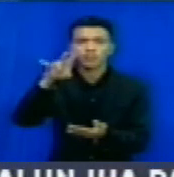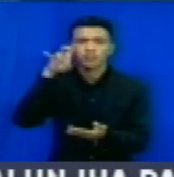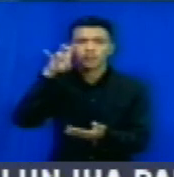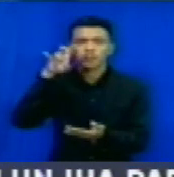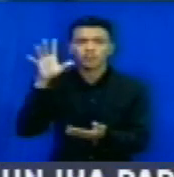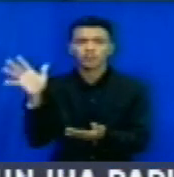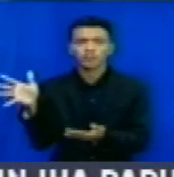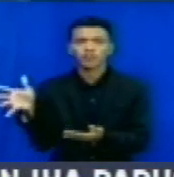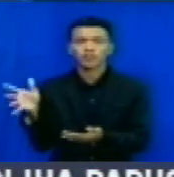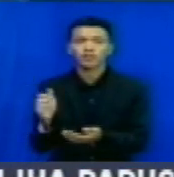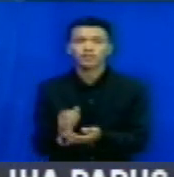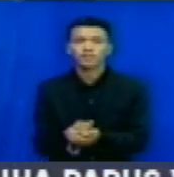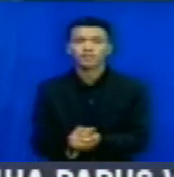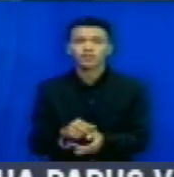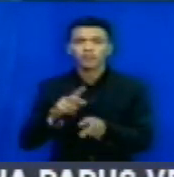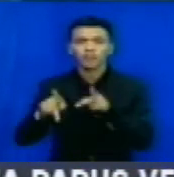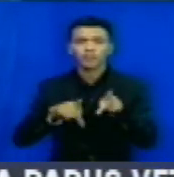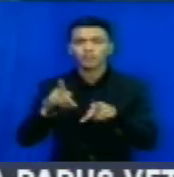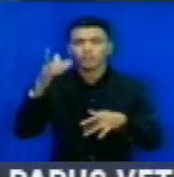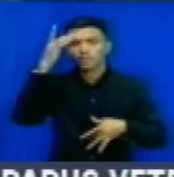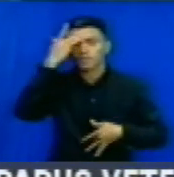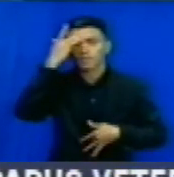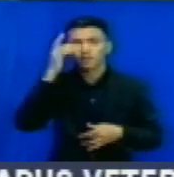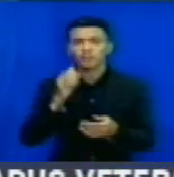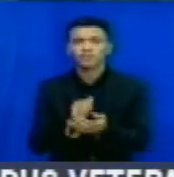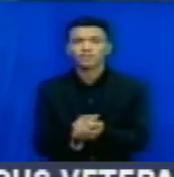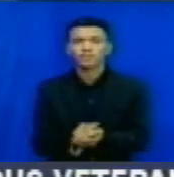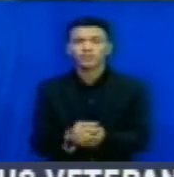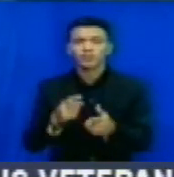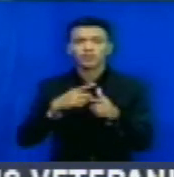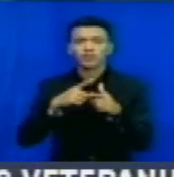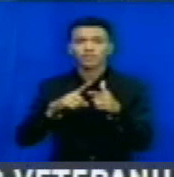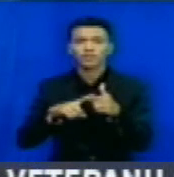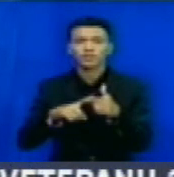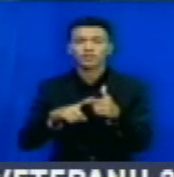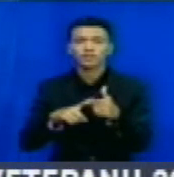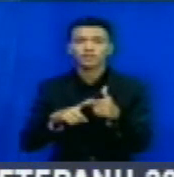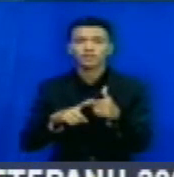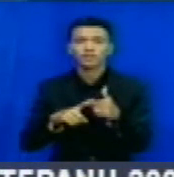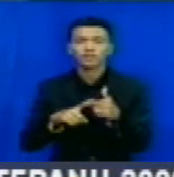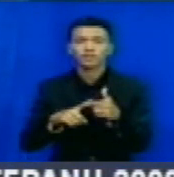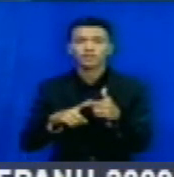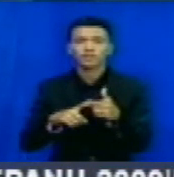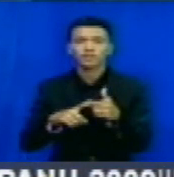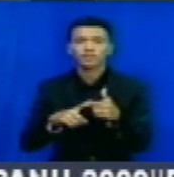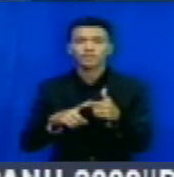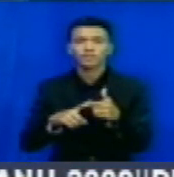1750 é uma nova moras para diare. Depois moras tu ir fali